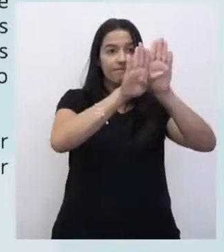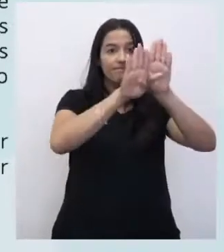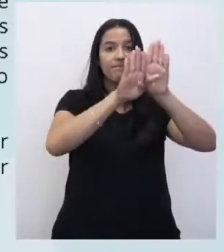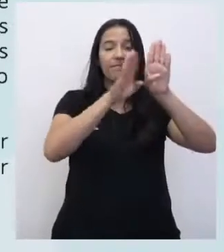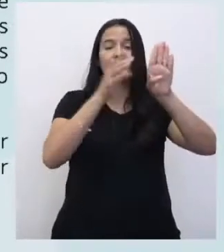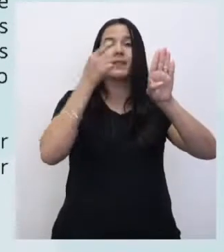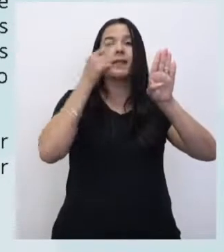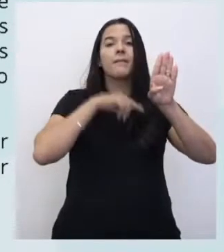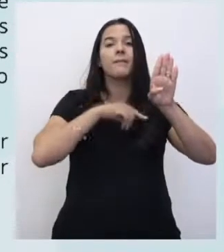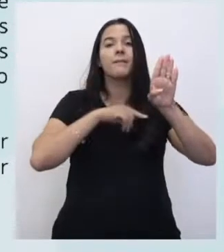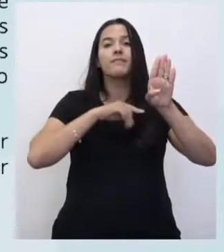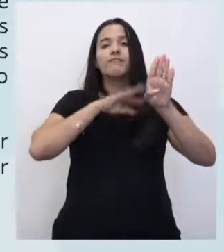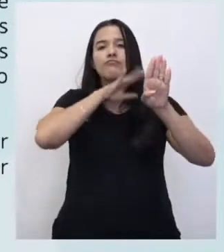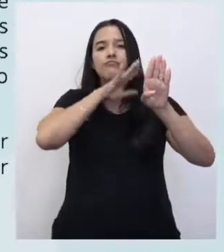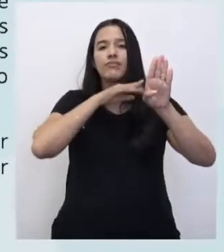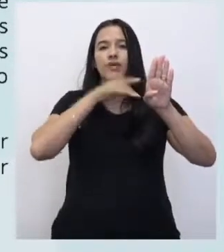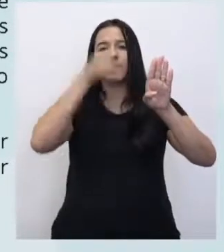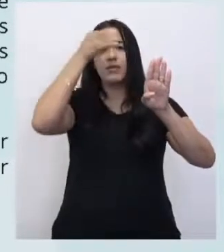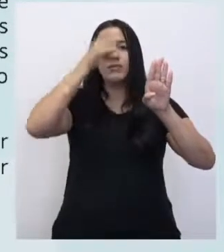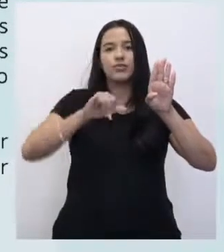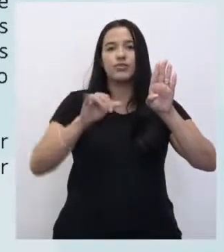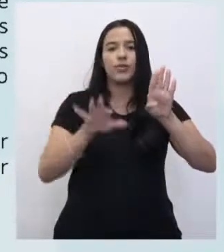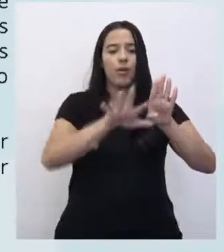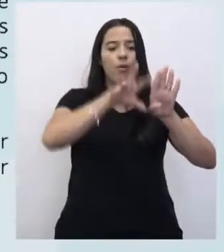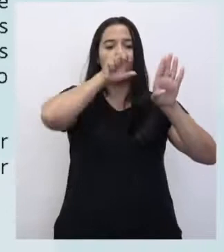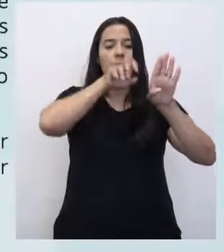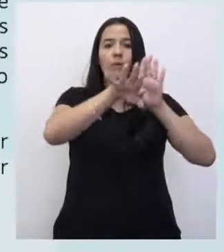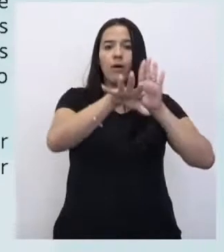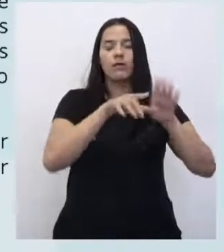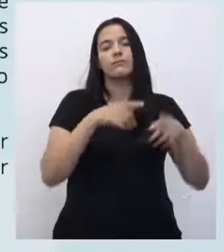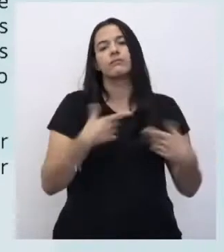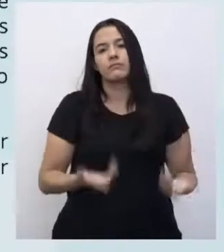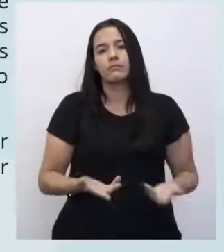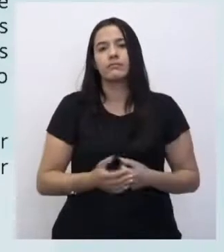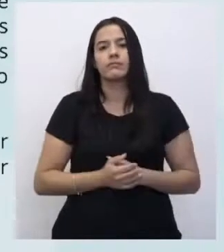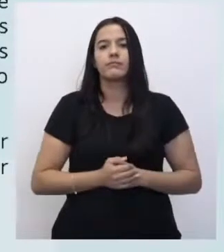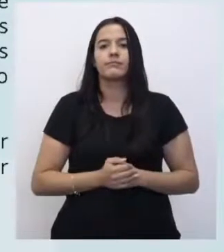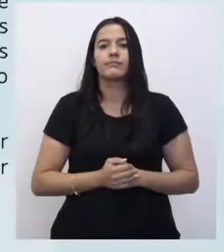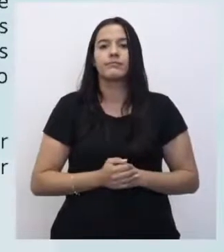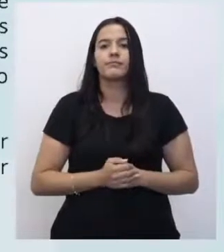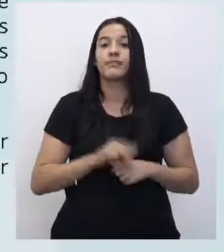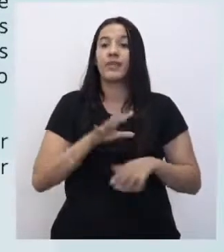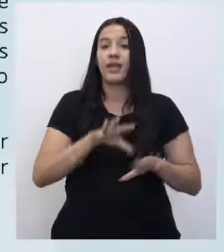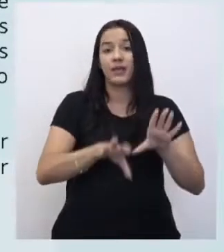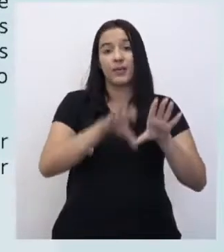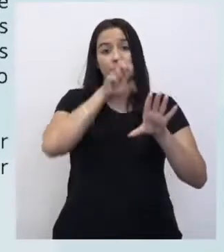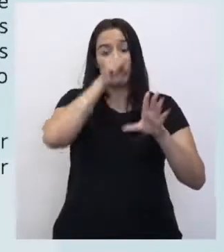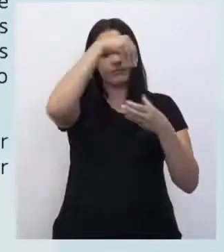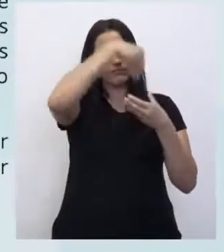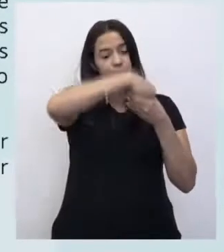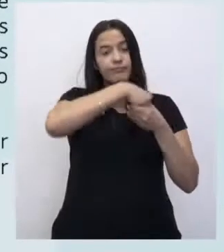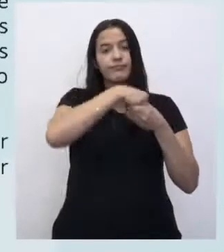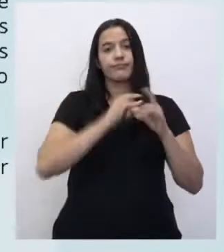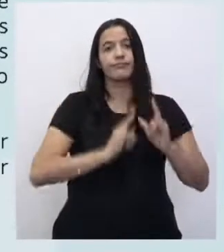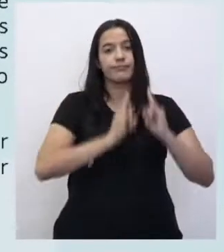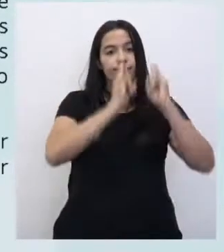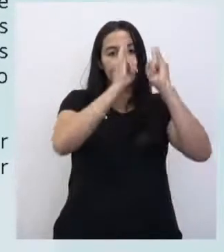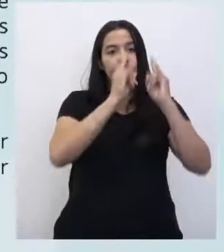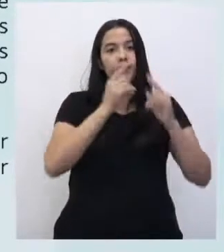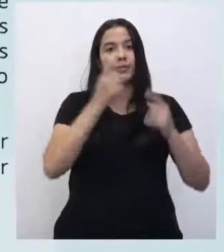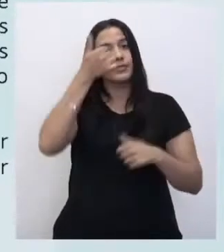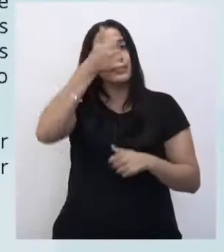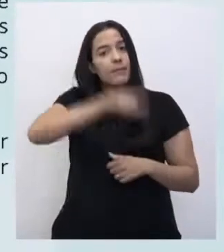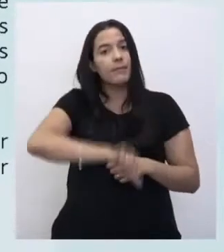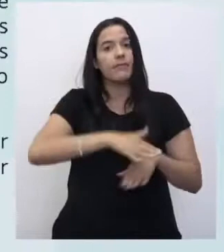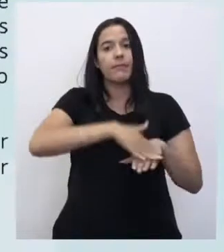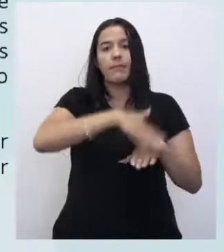impedir vazamentos de ar, the air inside can be more polluted than the air outside. o ar interno pode ser mais poluído do que o ar